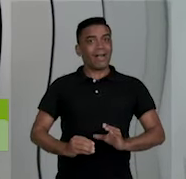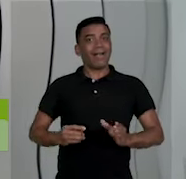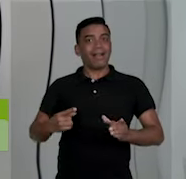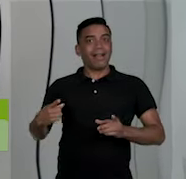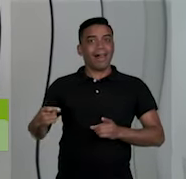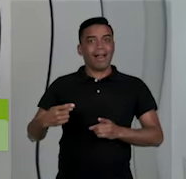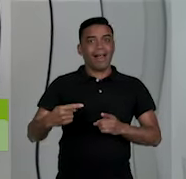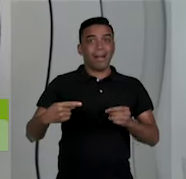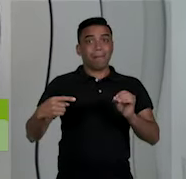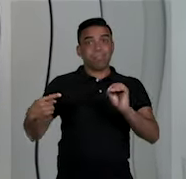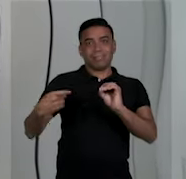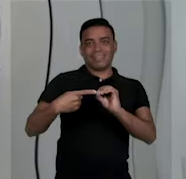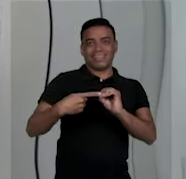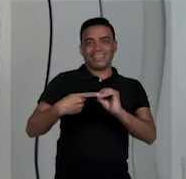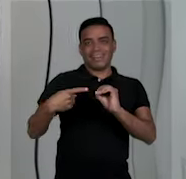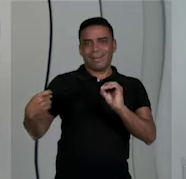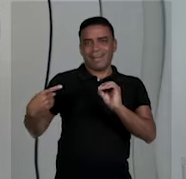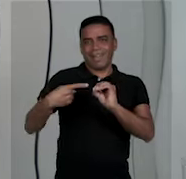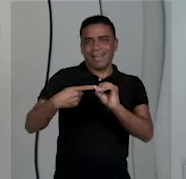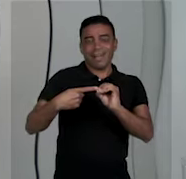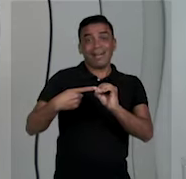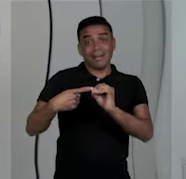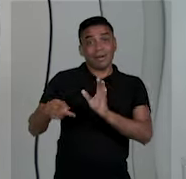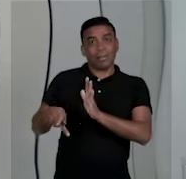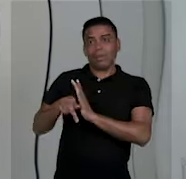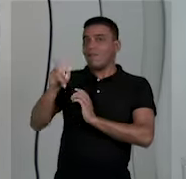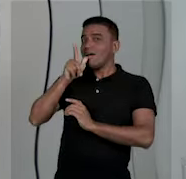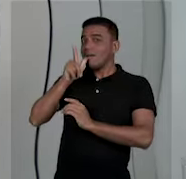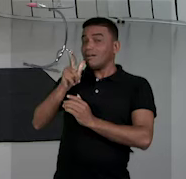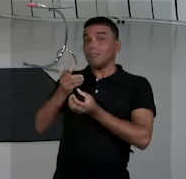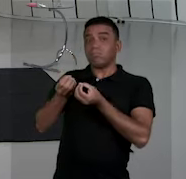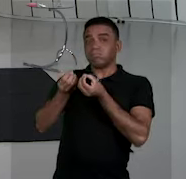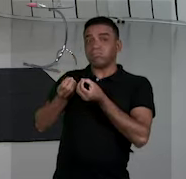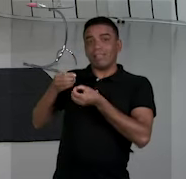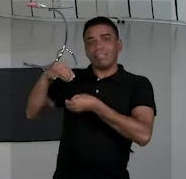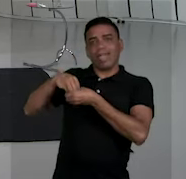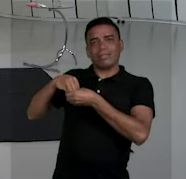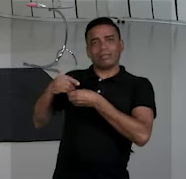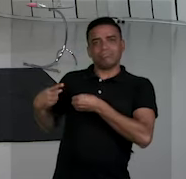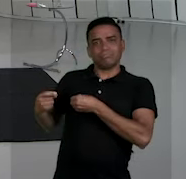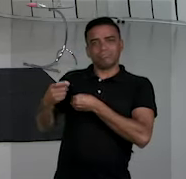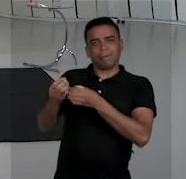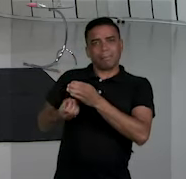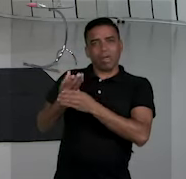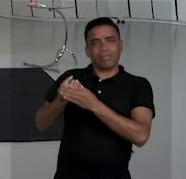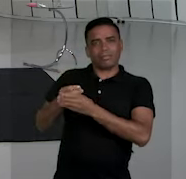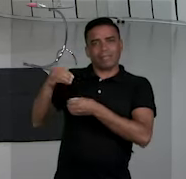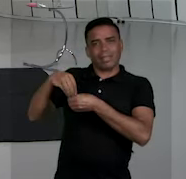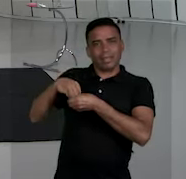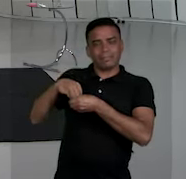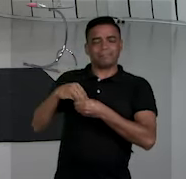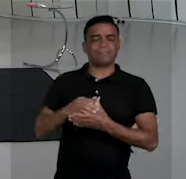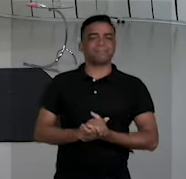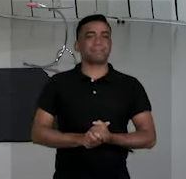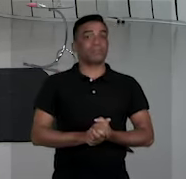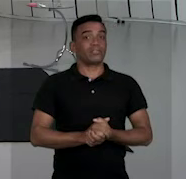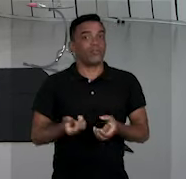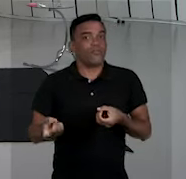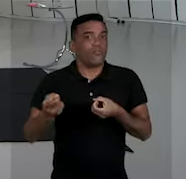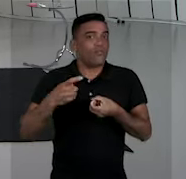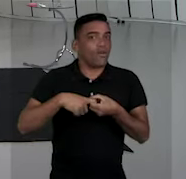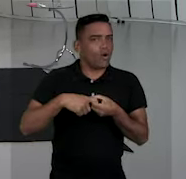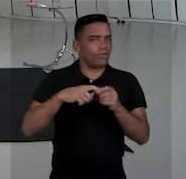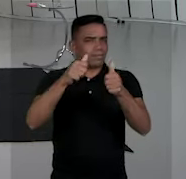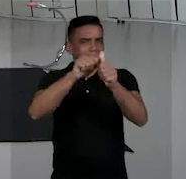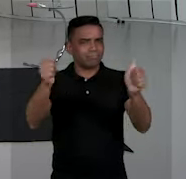gameta masculino, que vai ser produzido no testículo. Vamos Deixa eu passar aqui. mostrar lá. Essa aqui. Aí a gente volta lá naquela